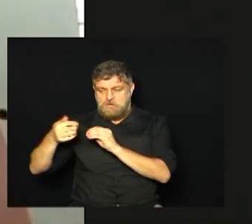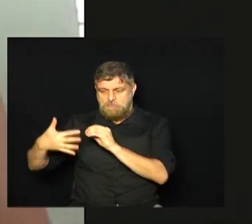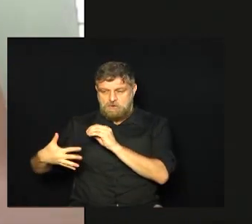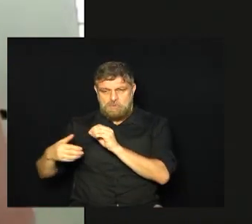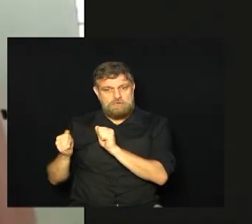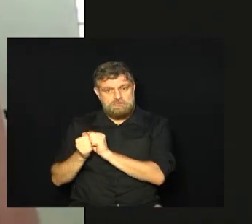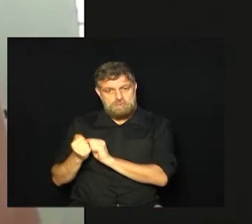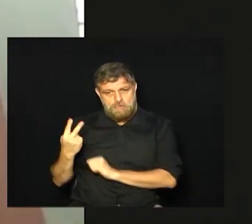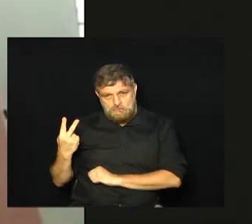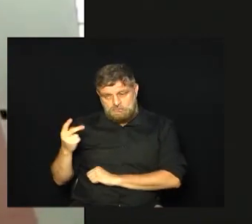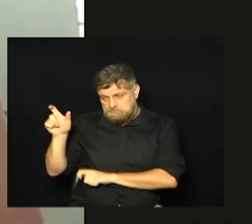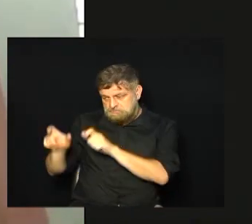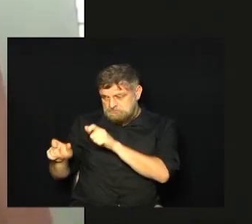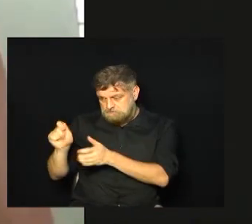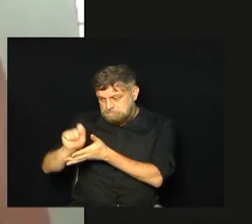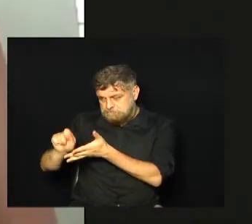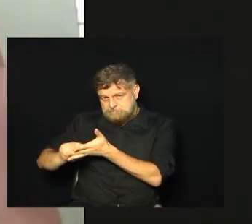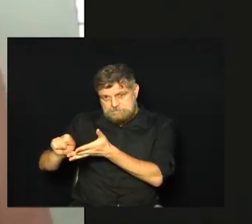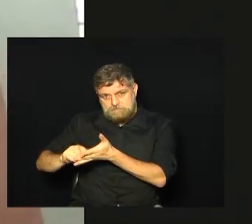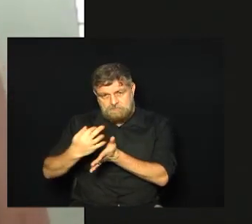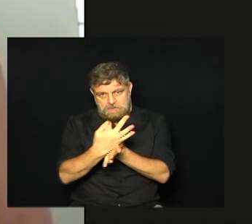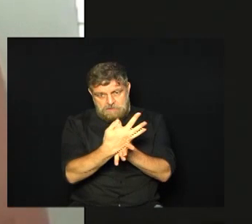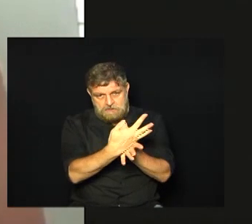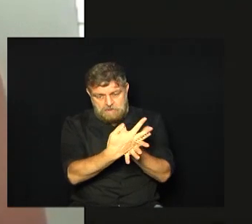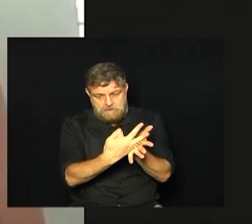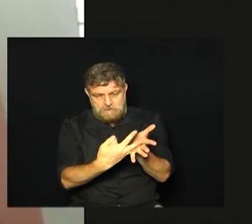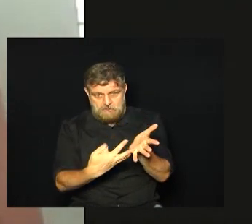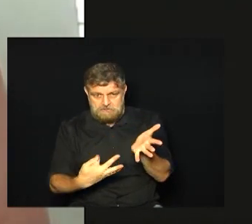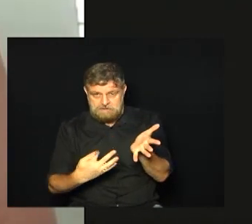2 pessoas e nós pegamos os textos assim que mais